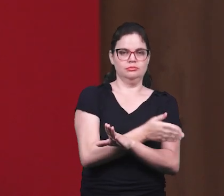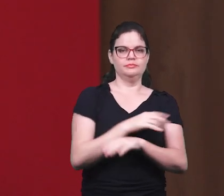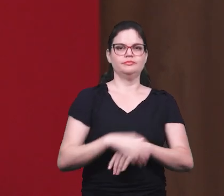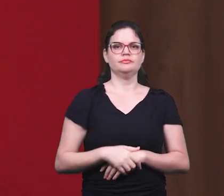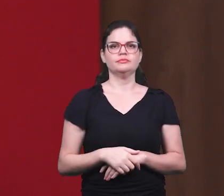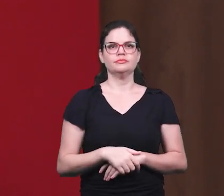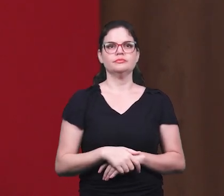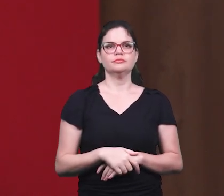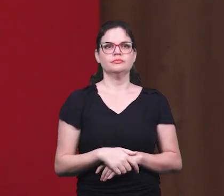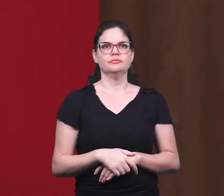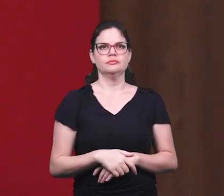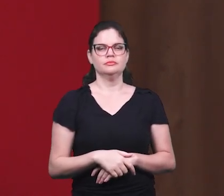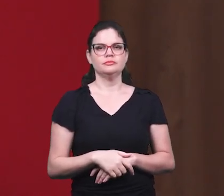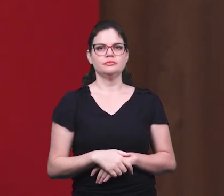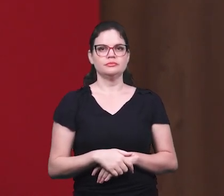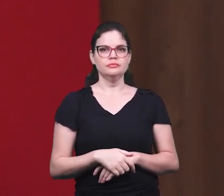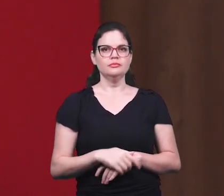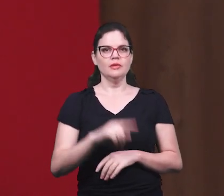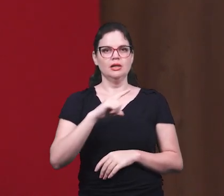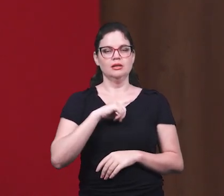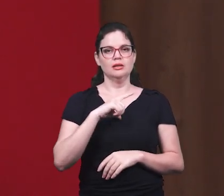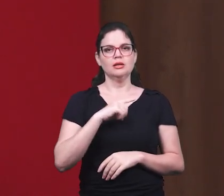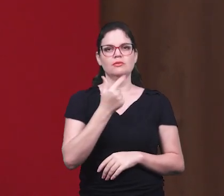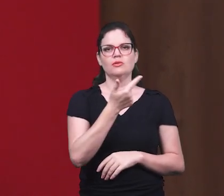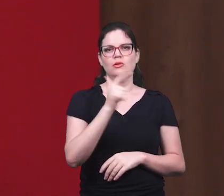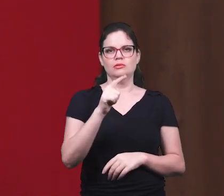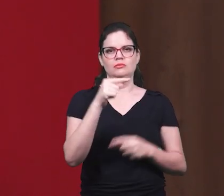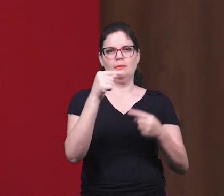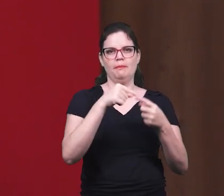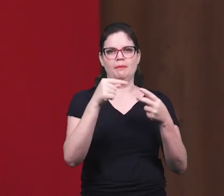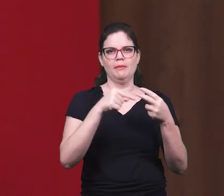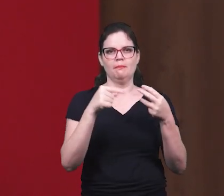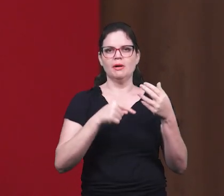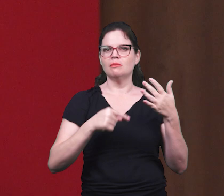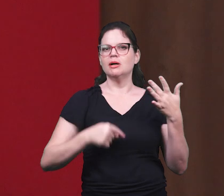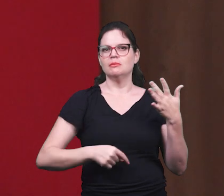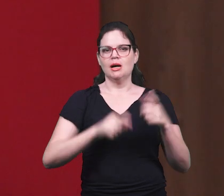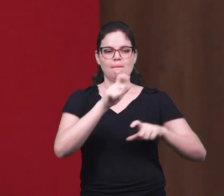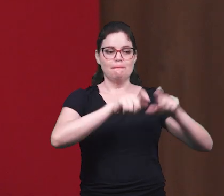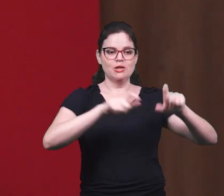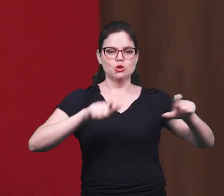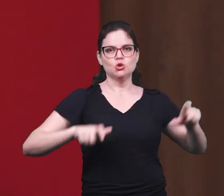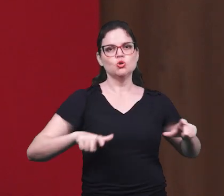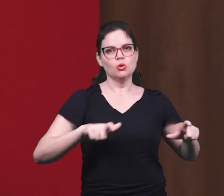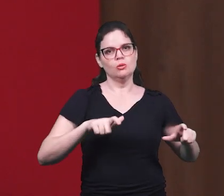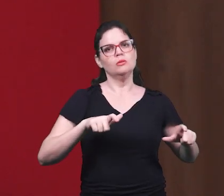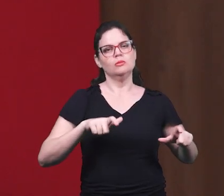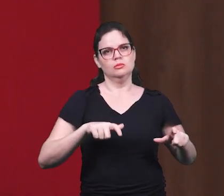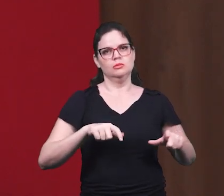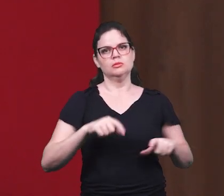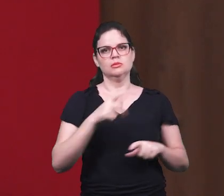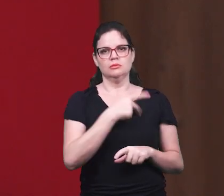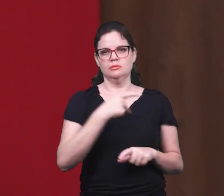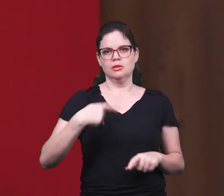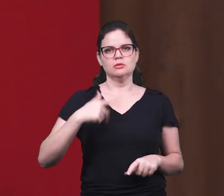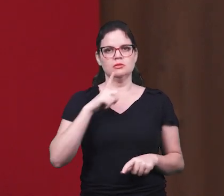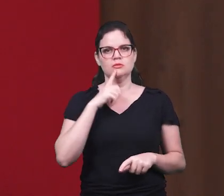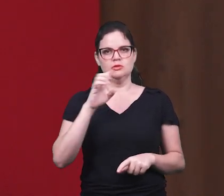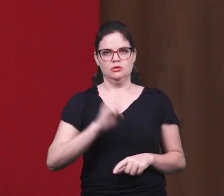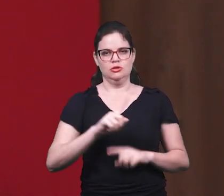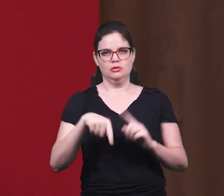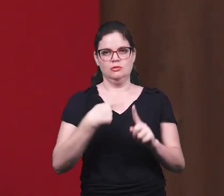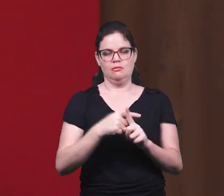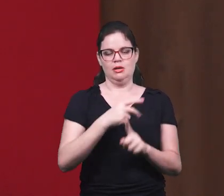vai estar falando aqui de John Hus, vai estar falando do Wycliffe, né? O pastor Luiz Eugênio vai dar umas conclusões